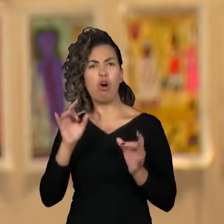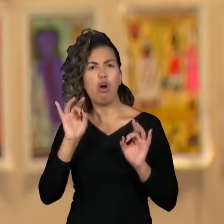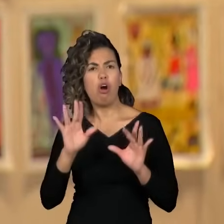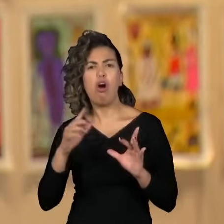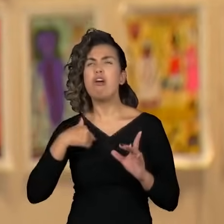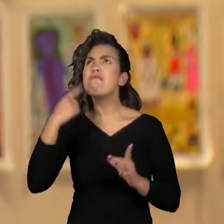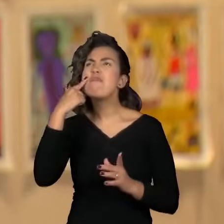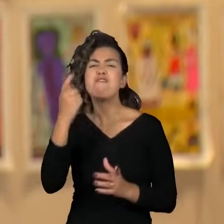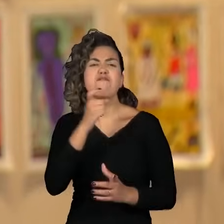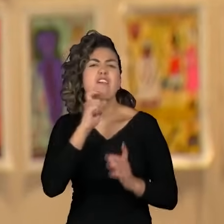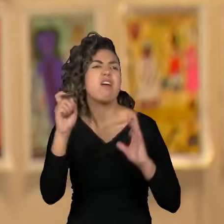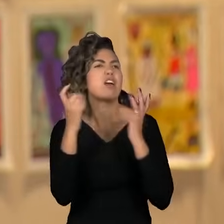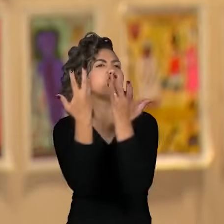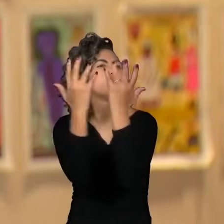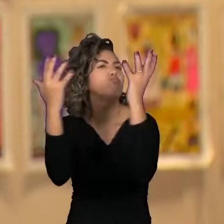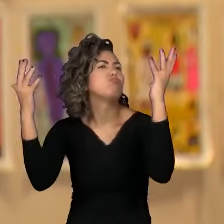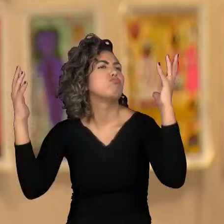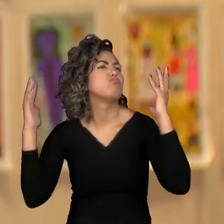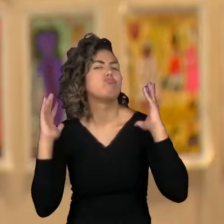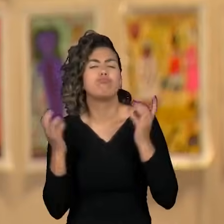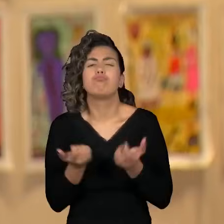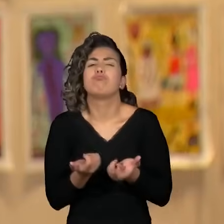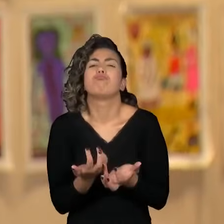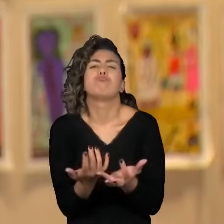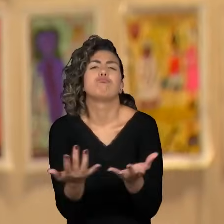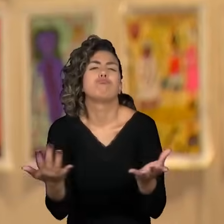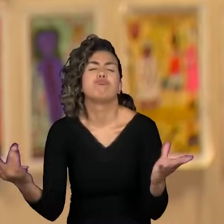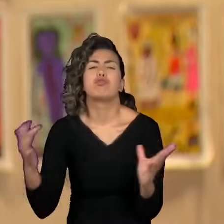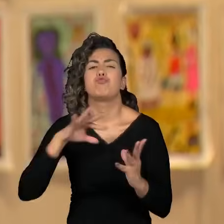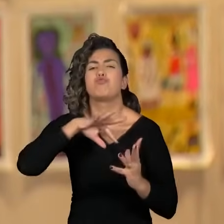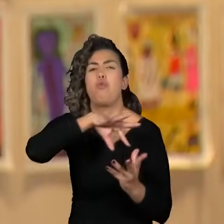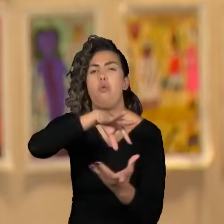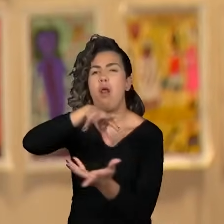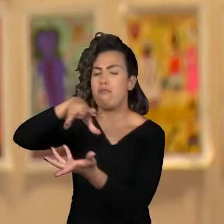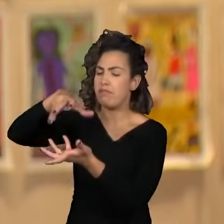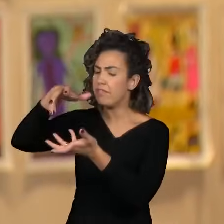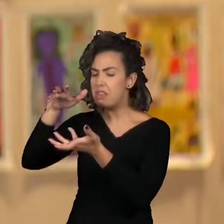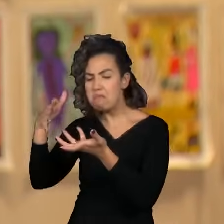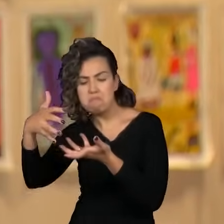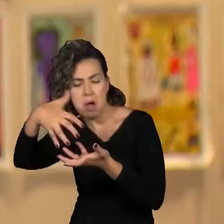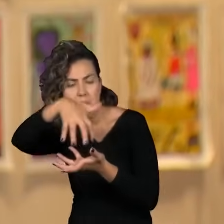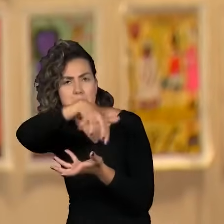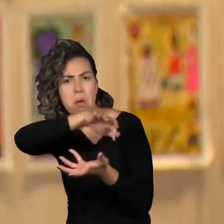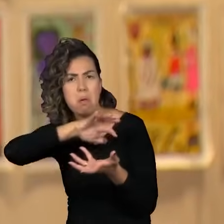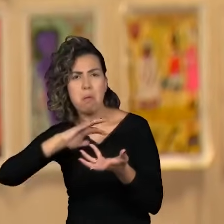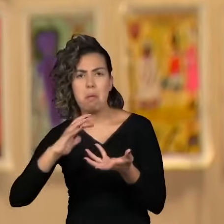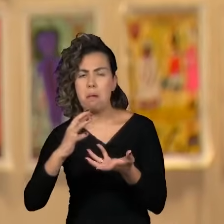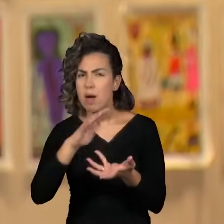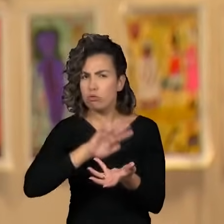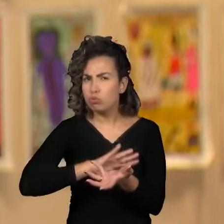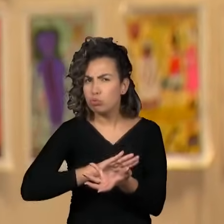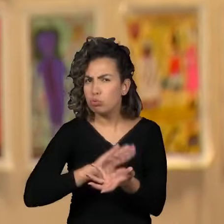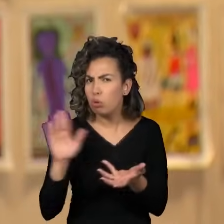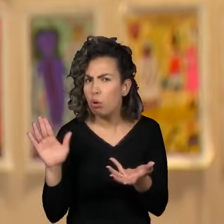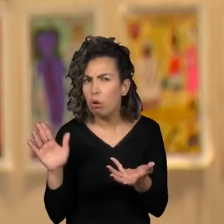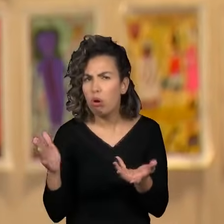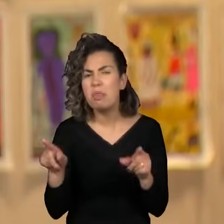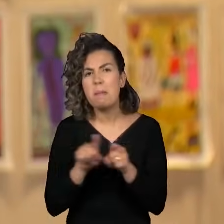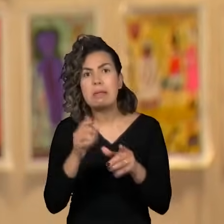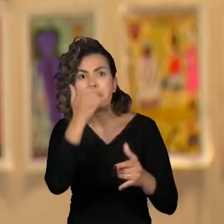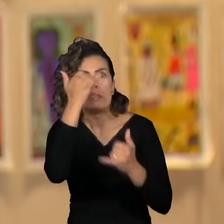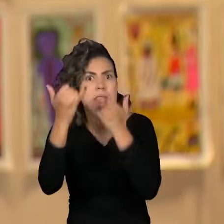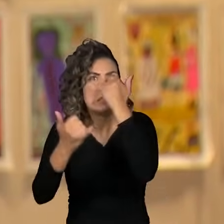seus biomas, das suas plantas, da sua geografia, da sua complexidade de acidentes